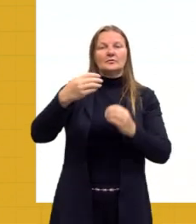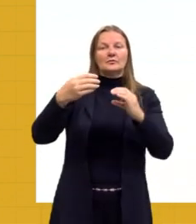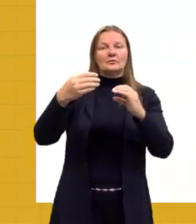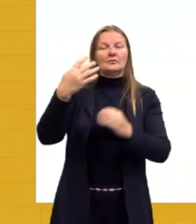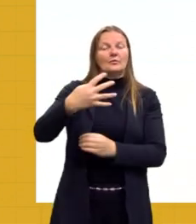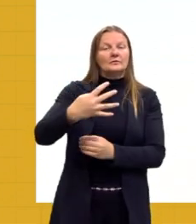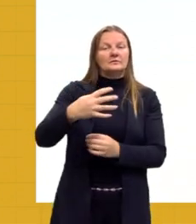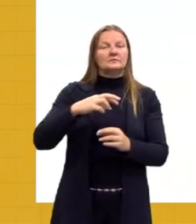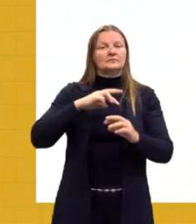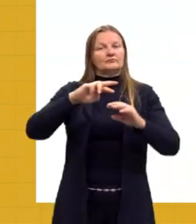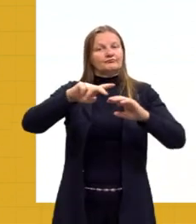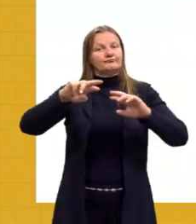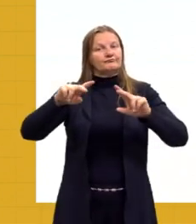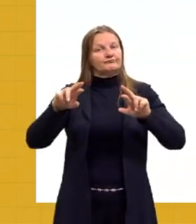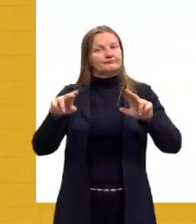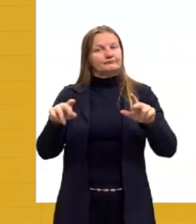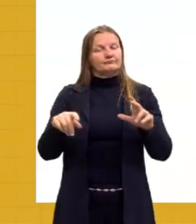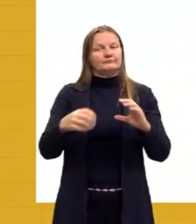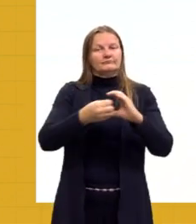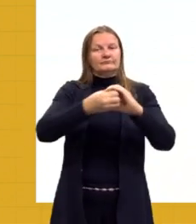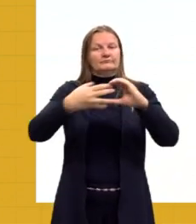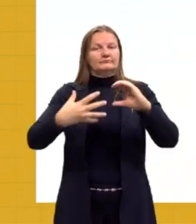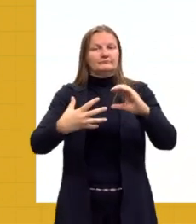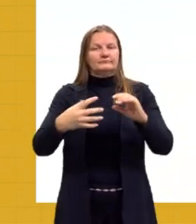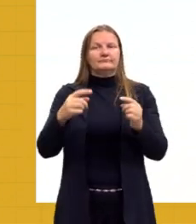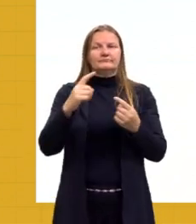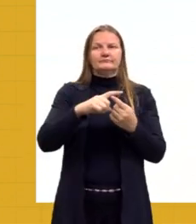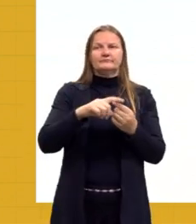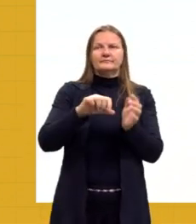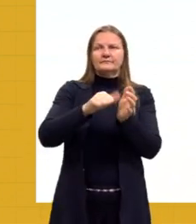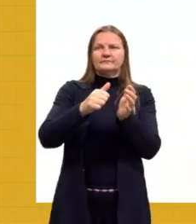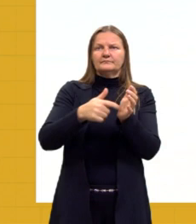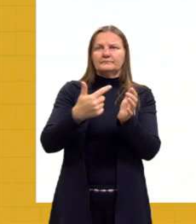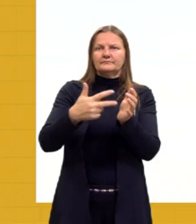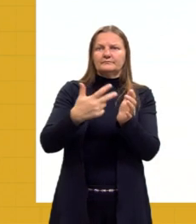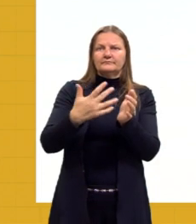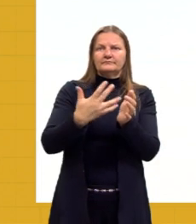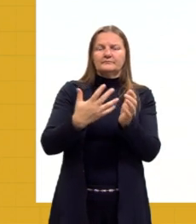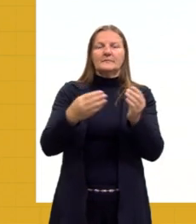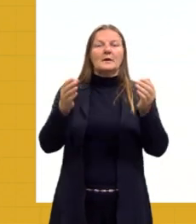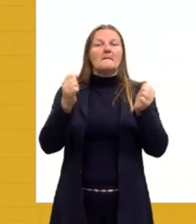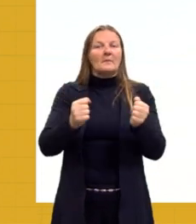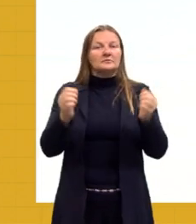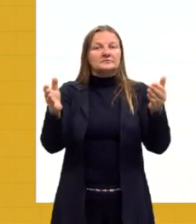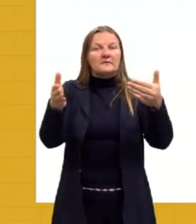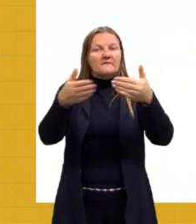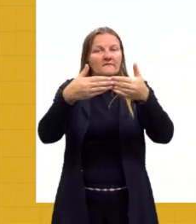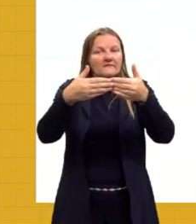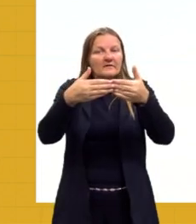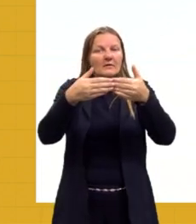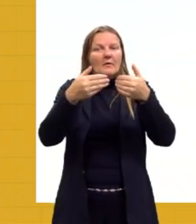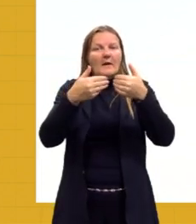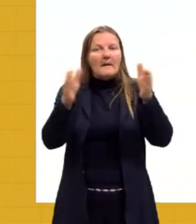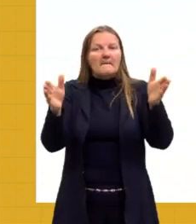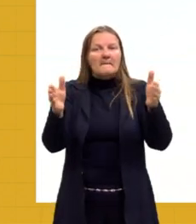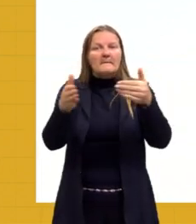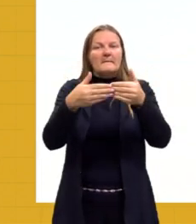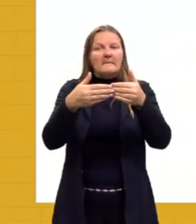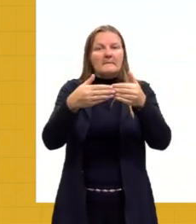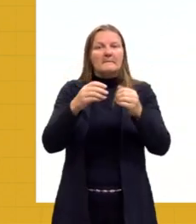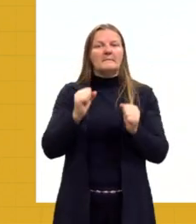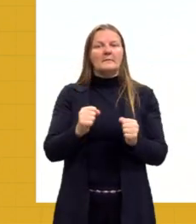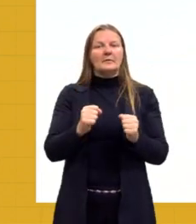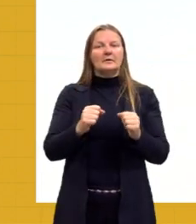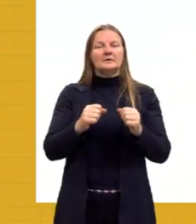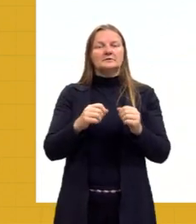porque muda classificação então elas podem ser classificados quanto ao fechamento da cadeia ela pode se aberta